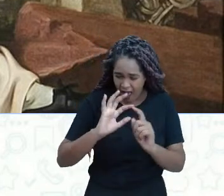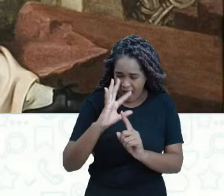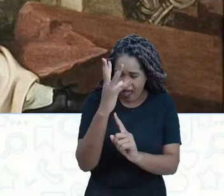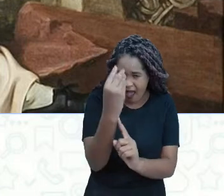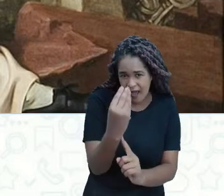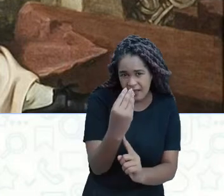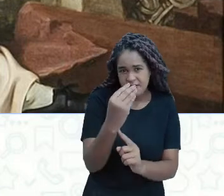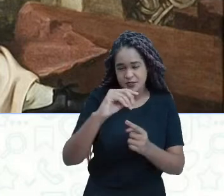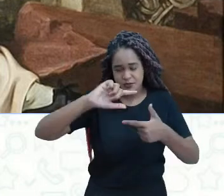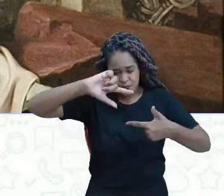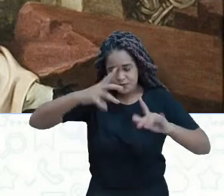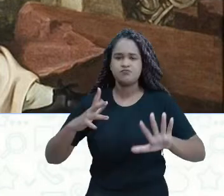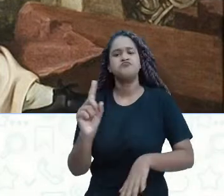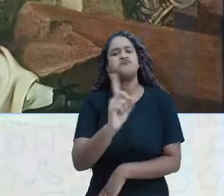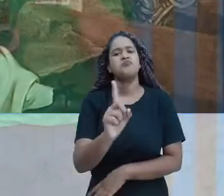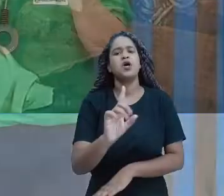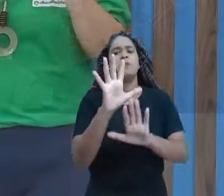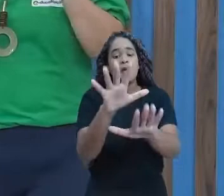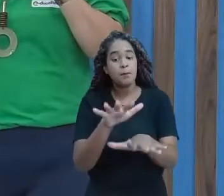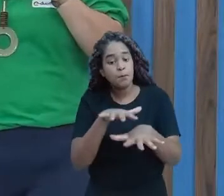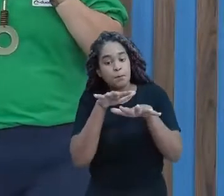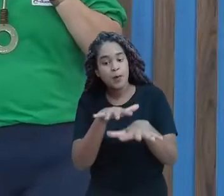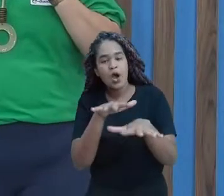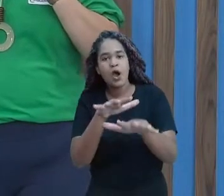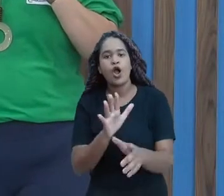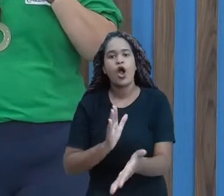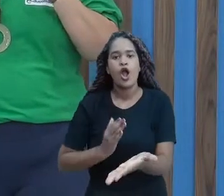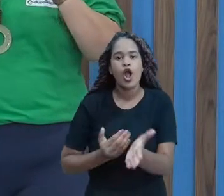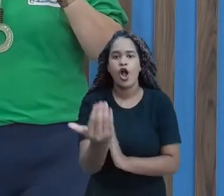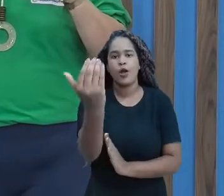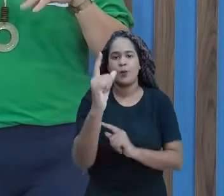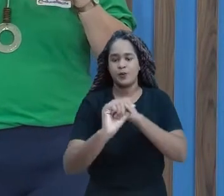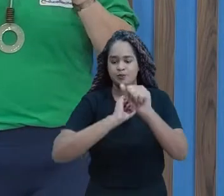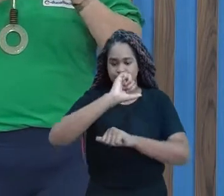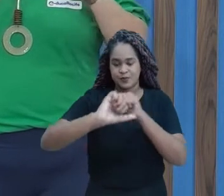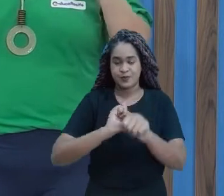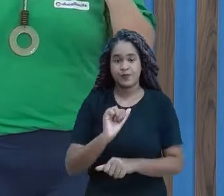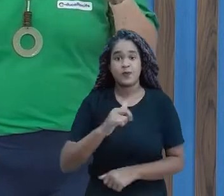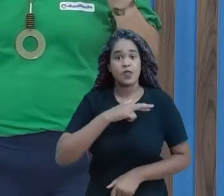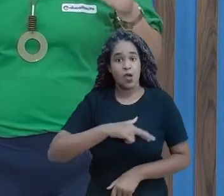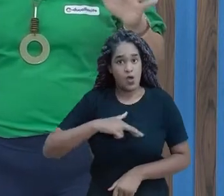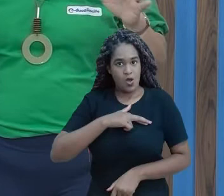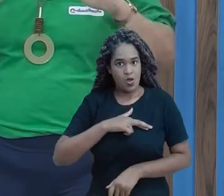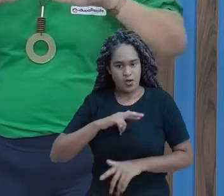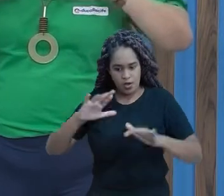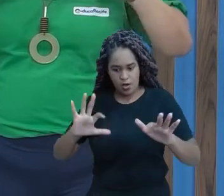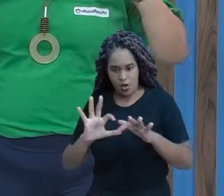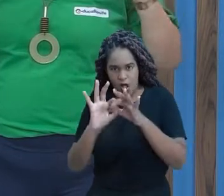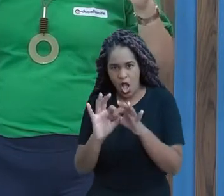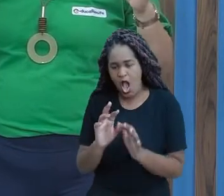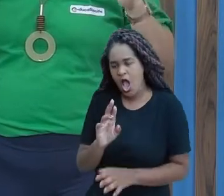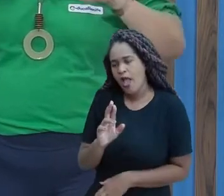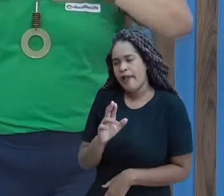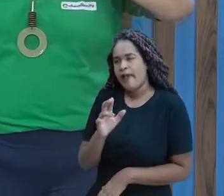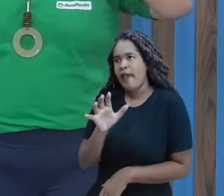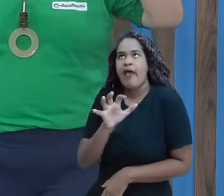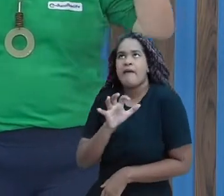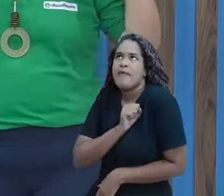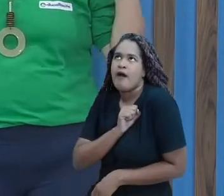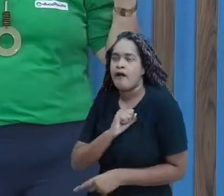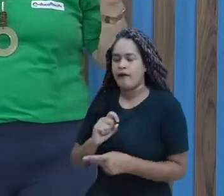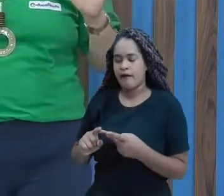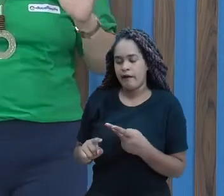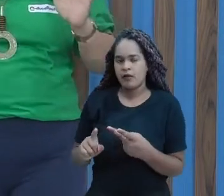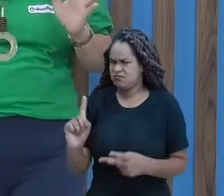que propiciou, né, que começou essas mudanças. O romantismo não tem nada a ver com romance, história de amor, tá?